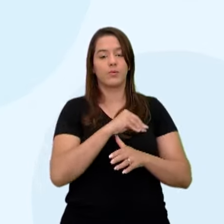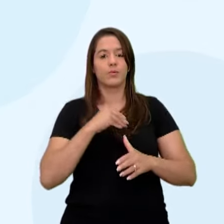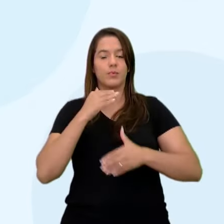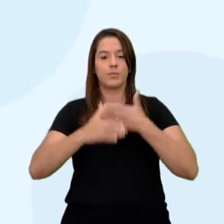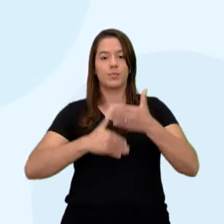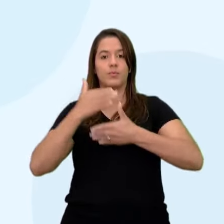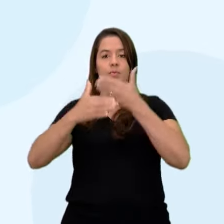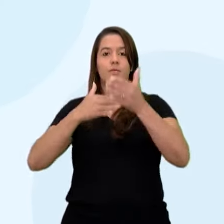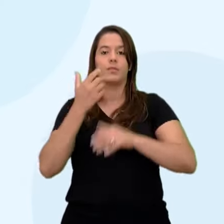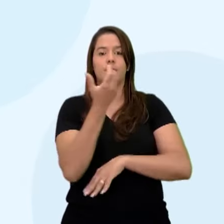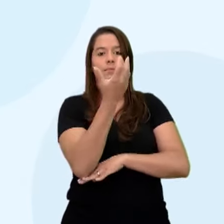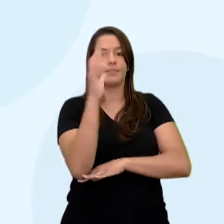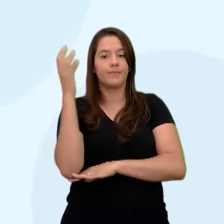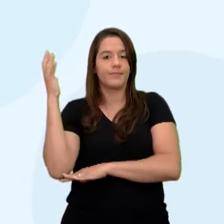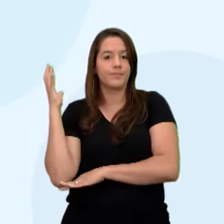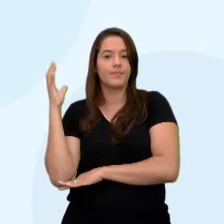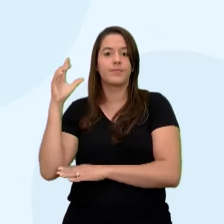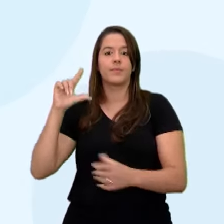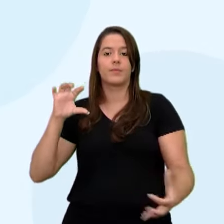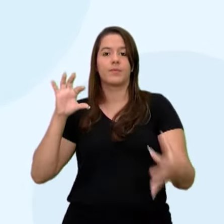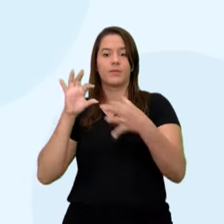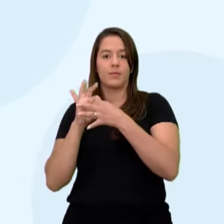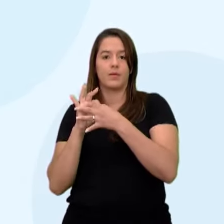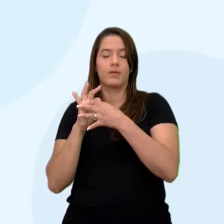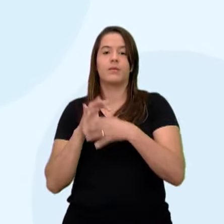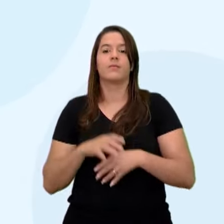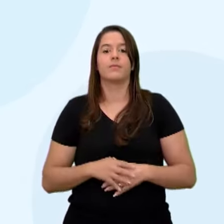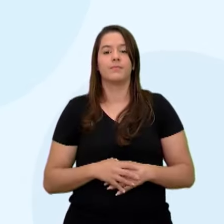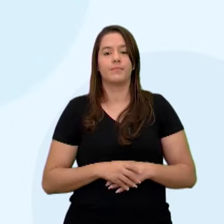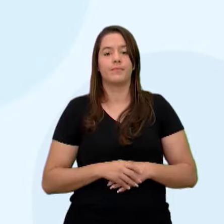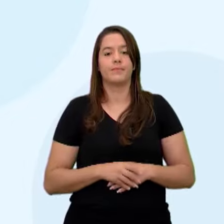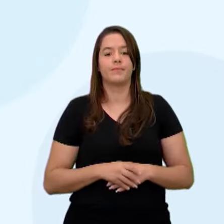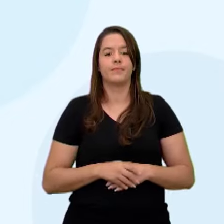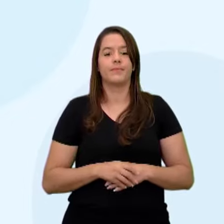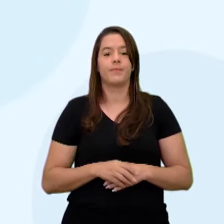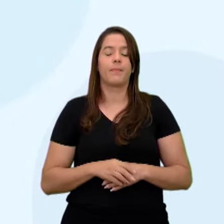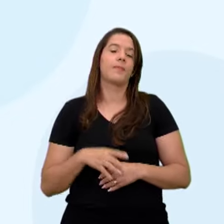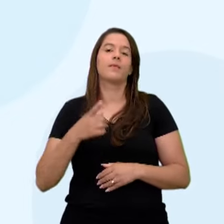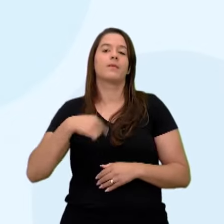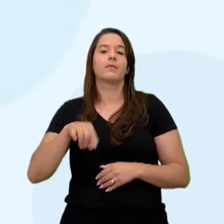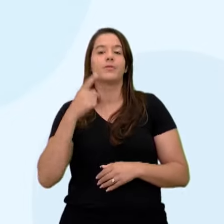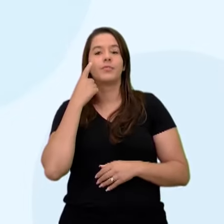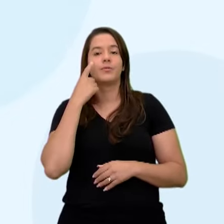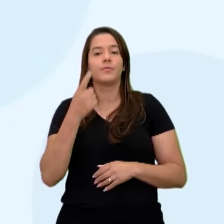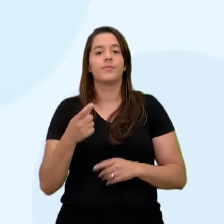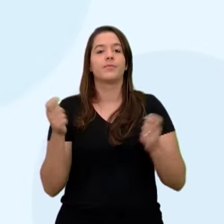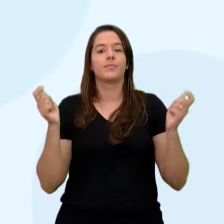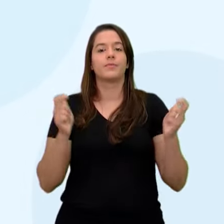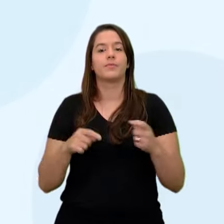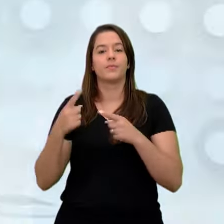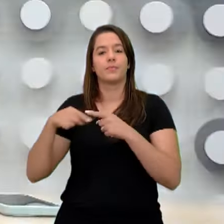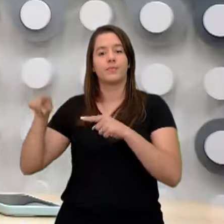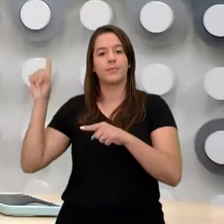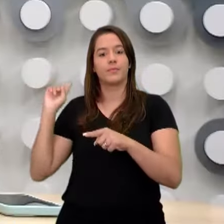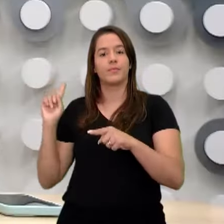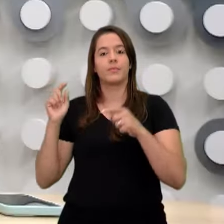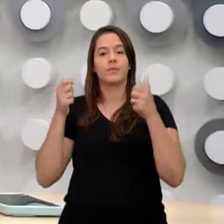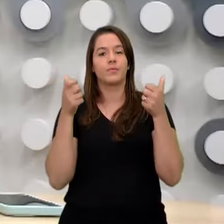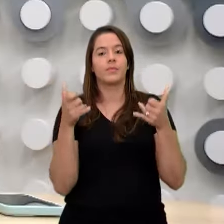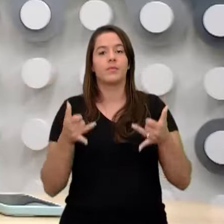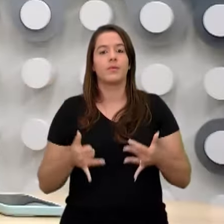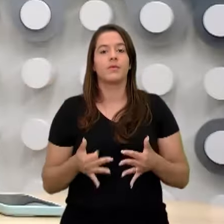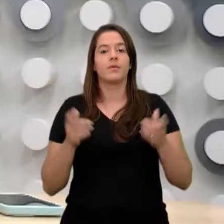natureza estão interligados, tá certo? E aí a gente viu, né, anteriormente, né, na realidade, né, nós vimos